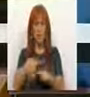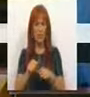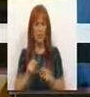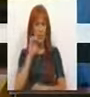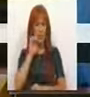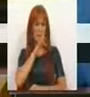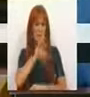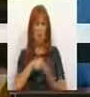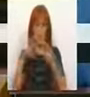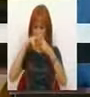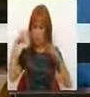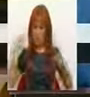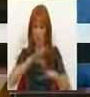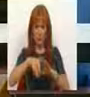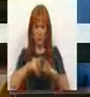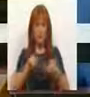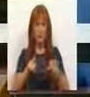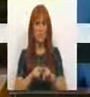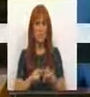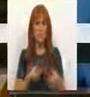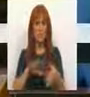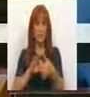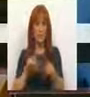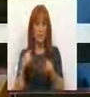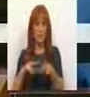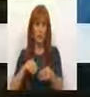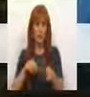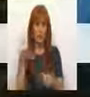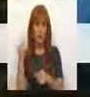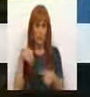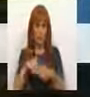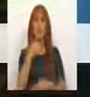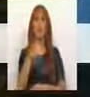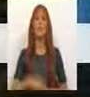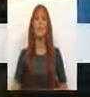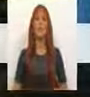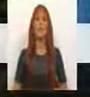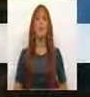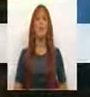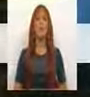envolvimento dos pais, das autarquias e das instituições locais. Disse.